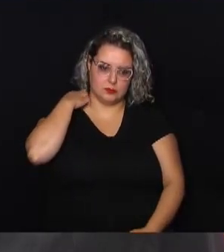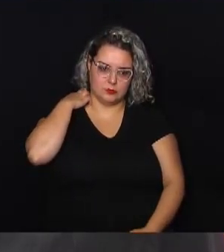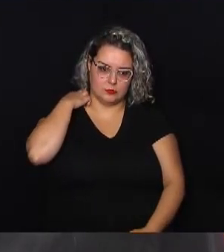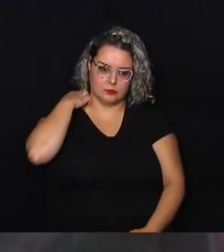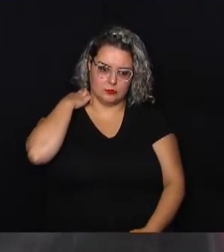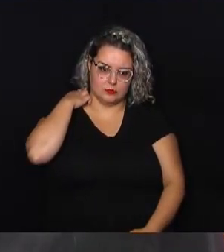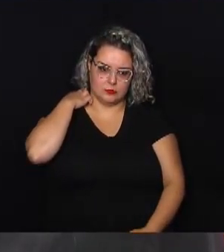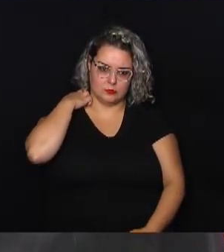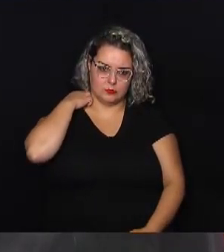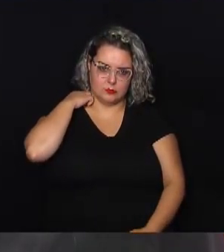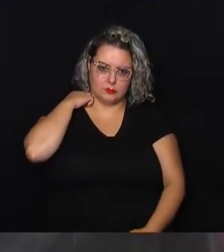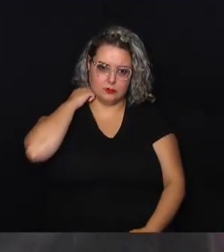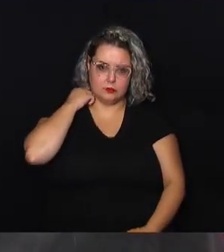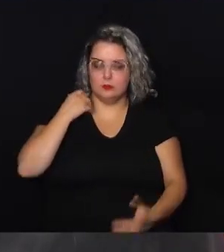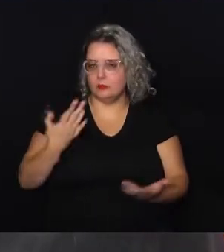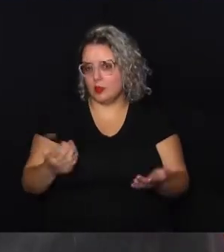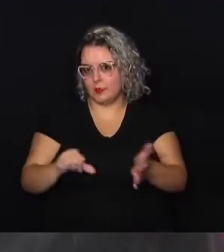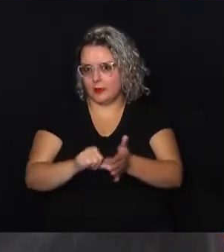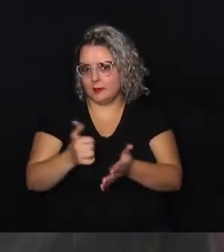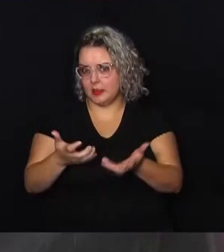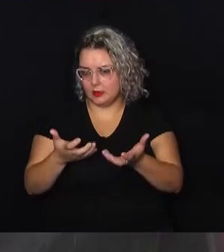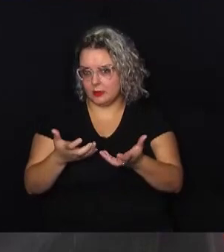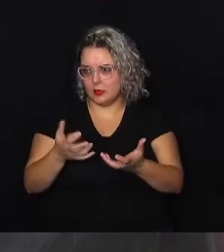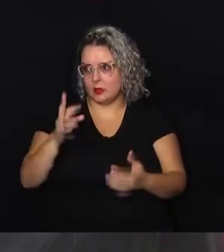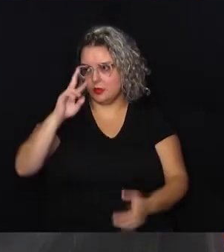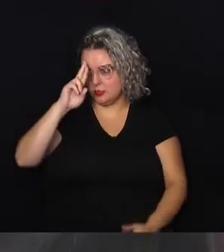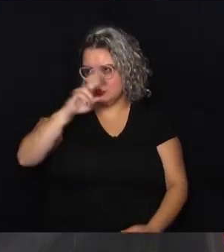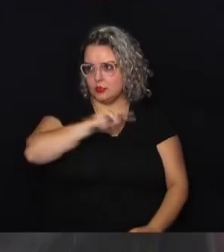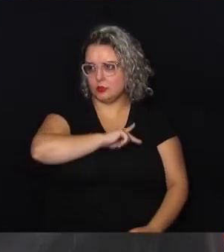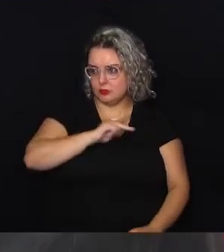quero aqui, senhor presidente,